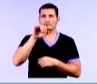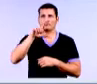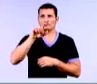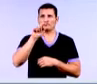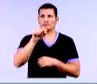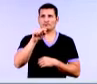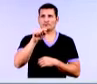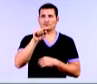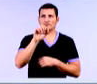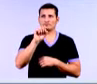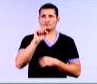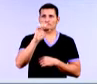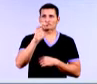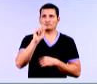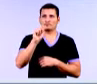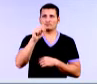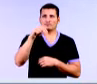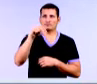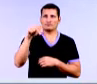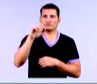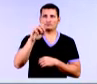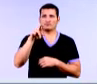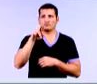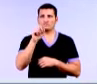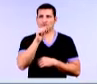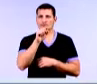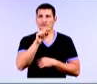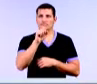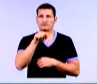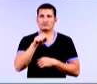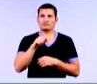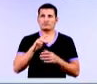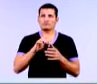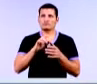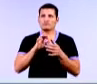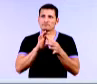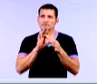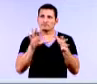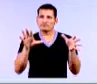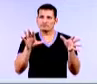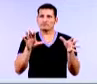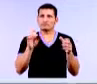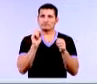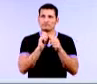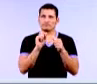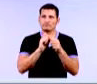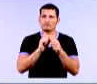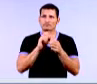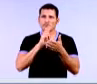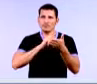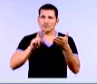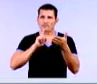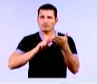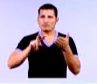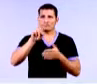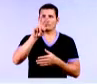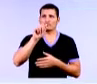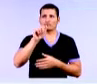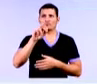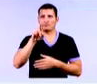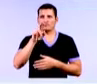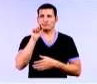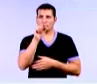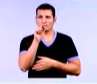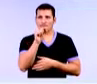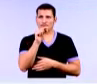java.util.scanner. Scanner, esse pacote aqui, ele vai basicamente permitir que nós façamos leituras de variáveis aqui.